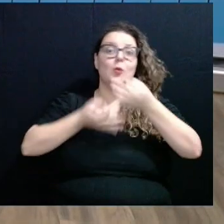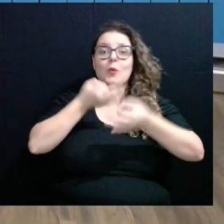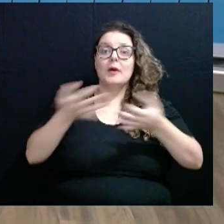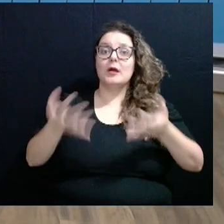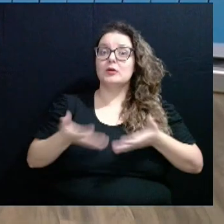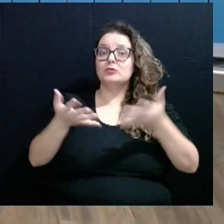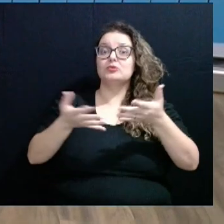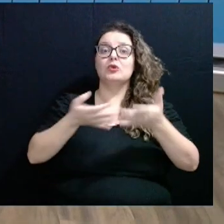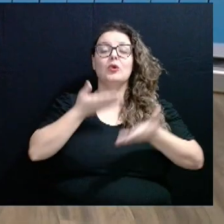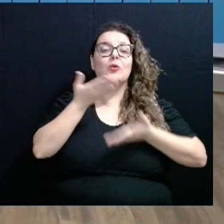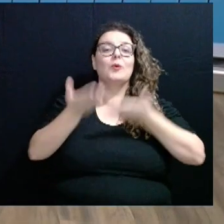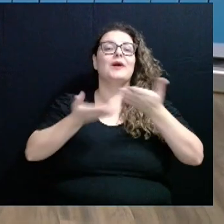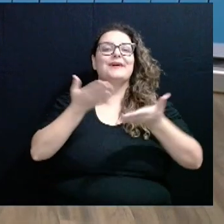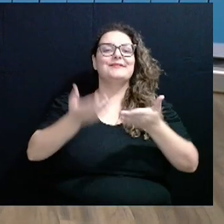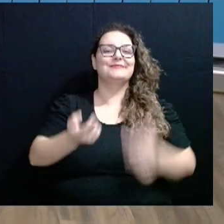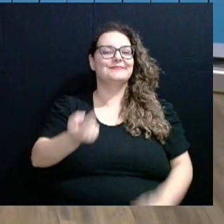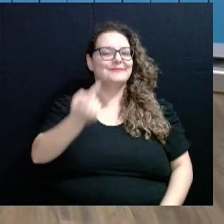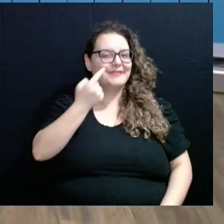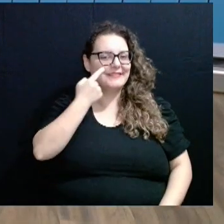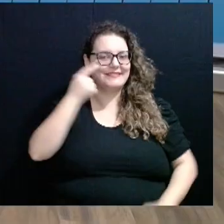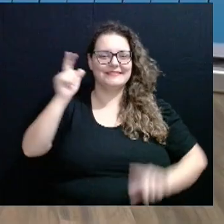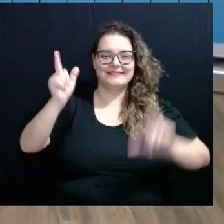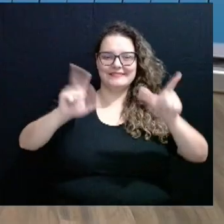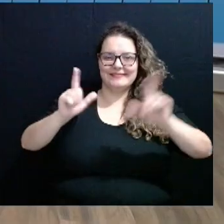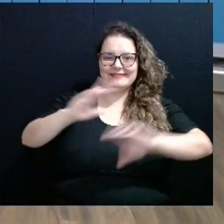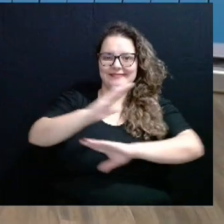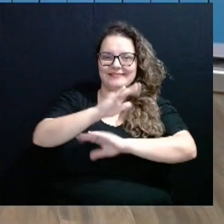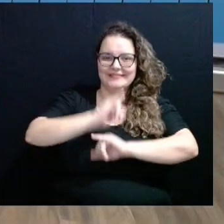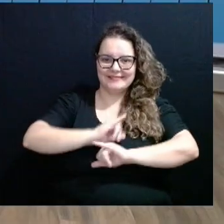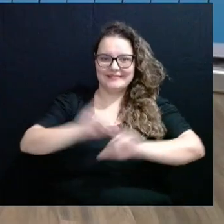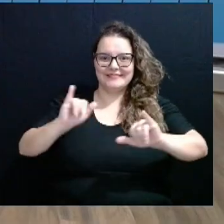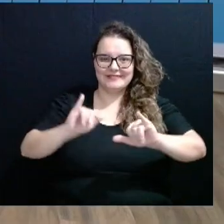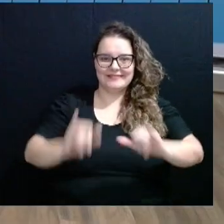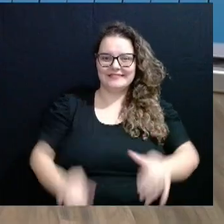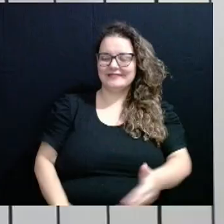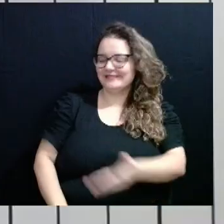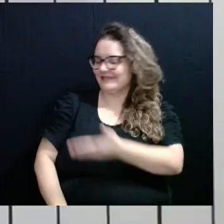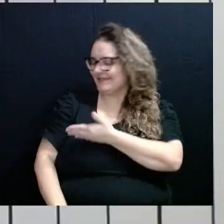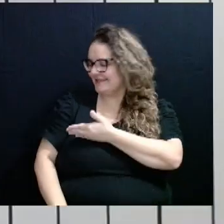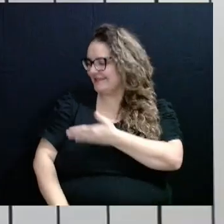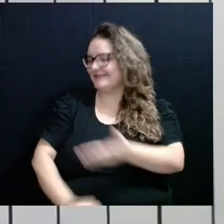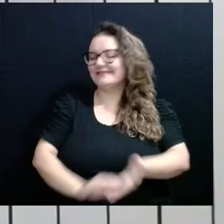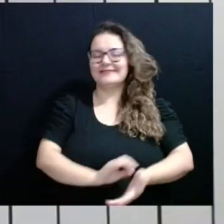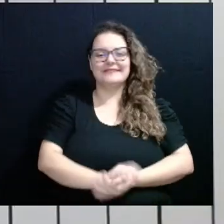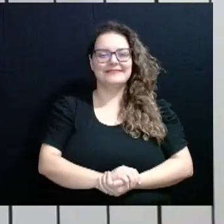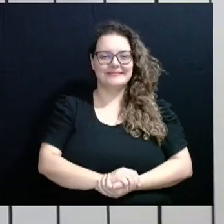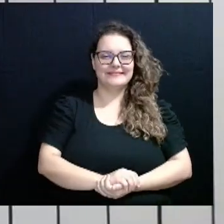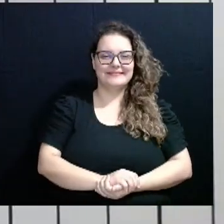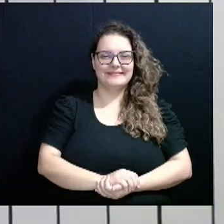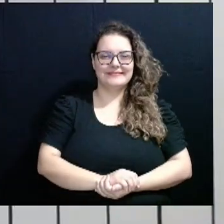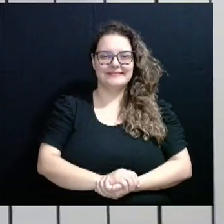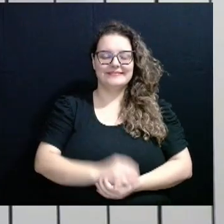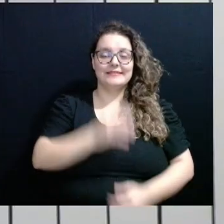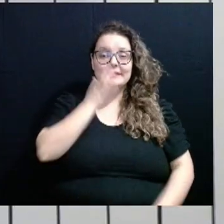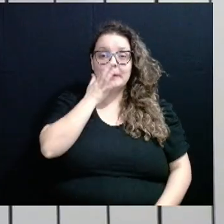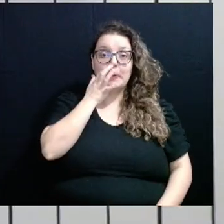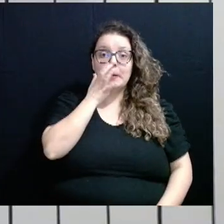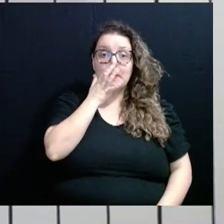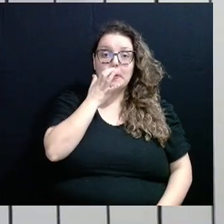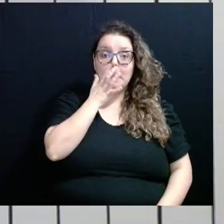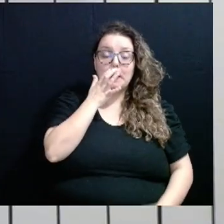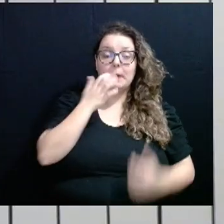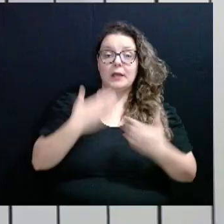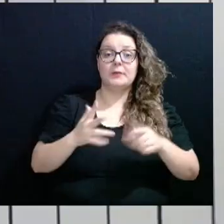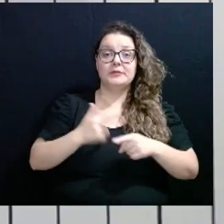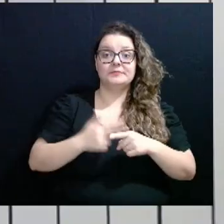nosso telejornal, apontando a câmera do seu celular para o QR Code. A gente abre a edição de hoje com as notícias